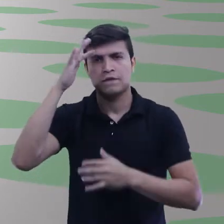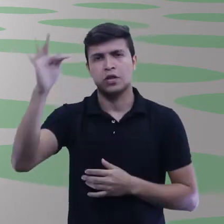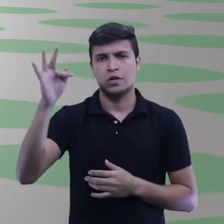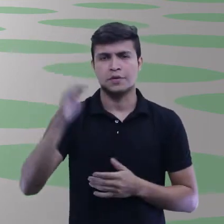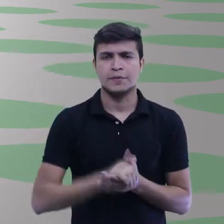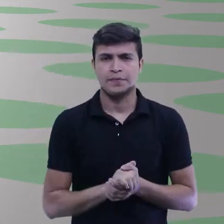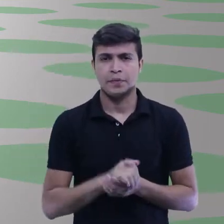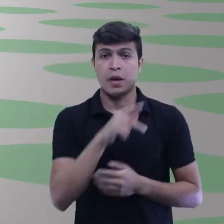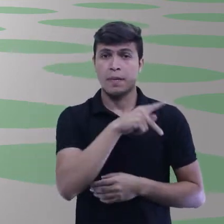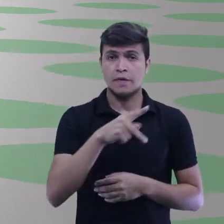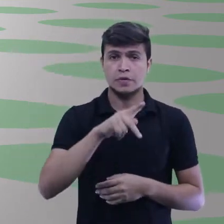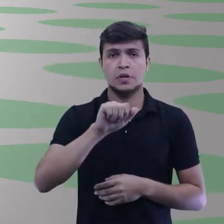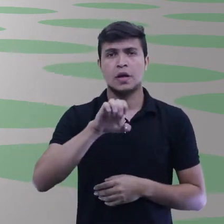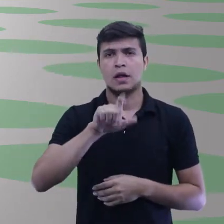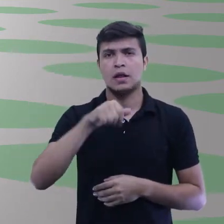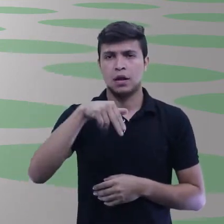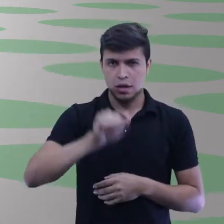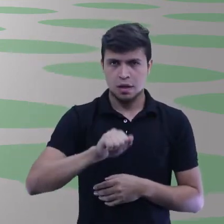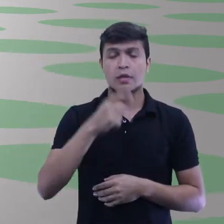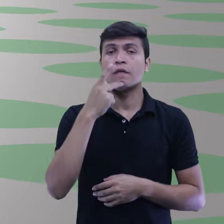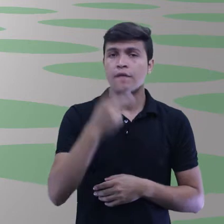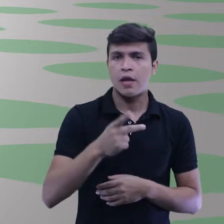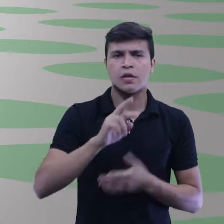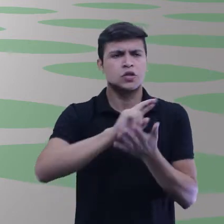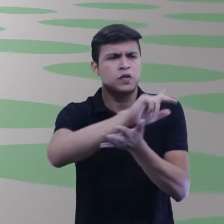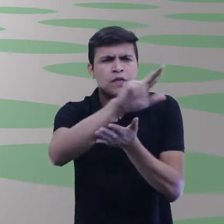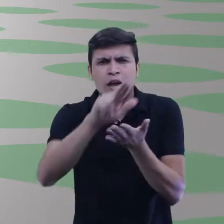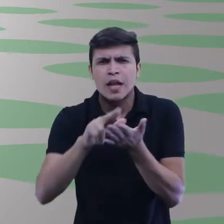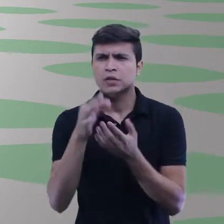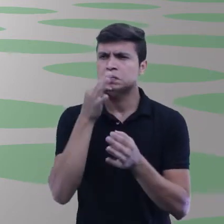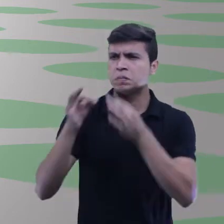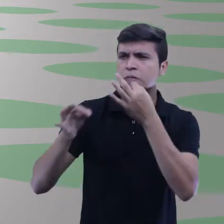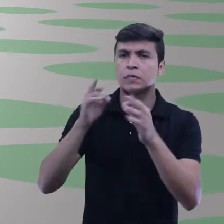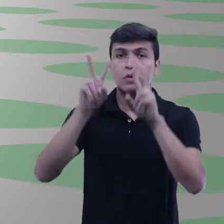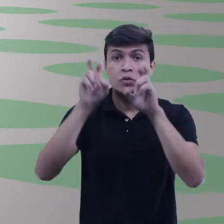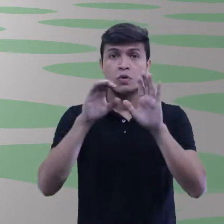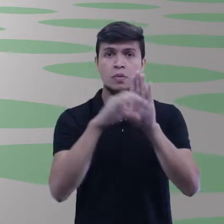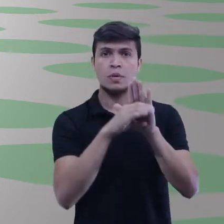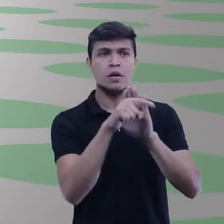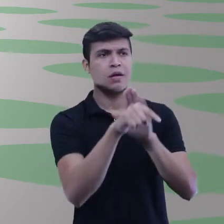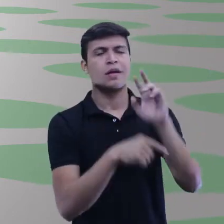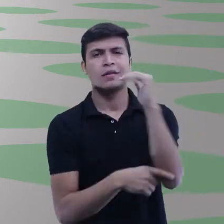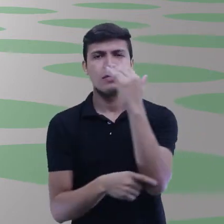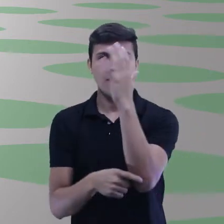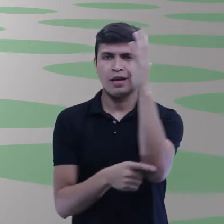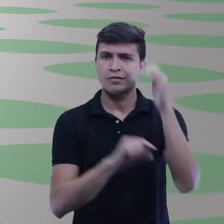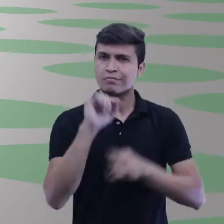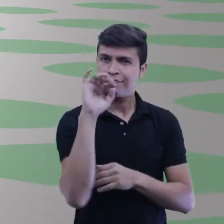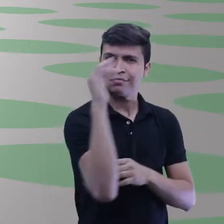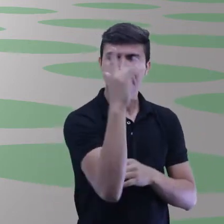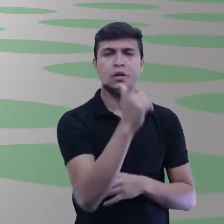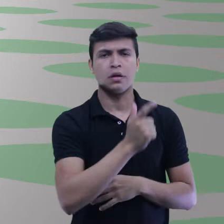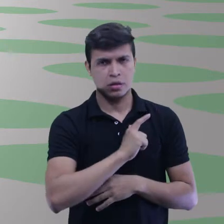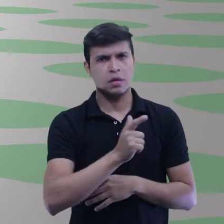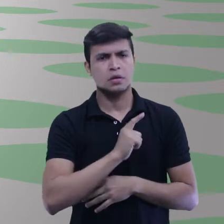Lana Cavalcante, as diferentes visões de natureza têm fundamentado as análises geográficas, sobretudo em